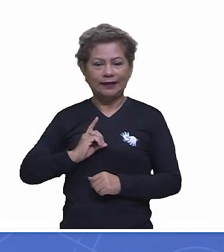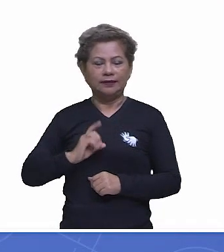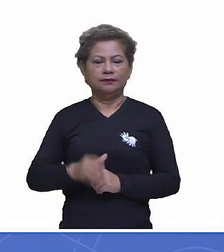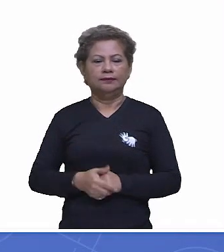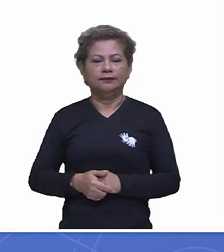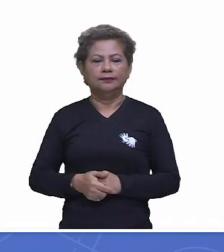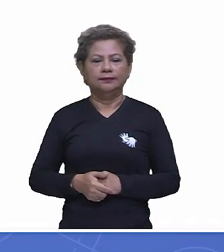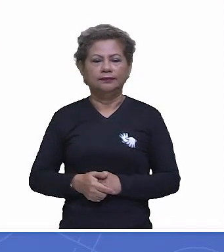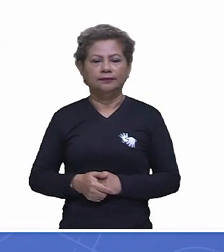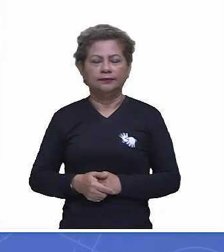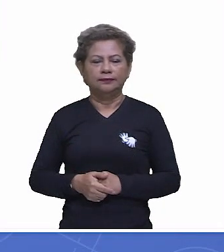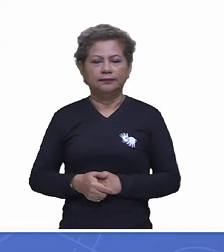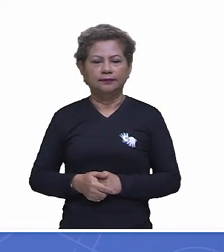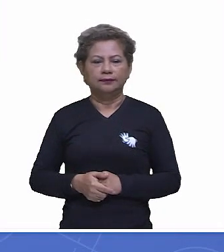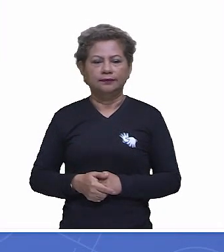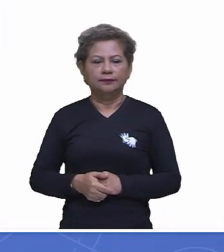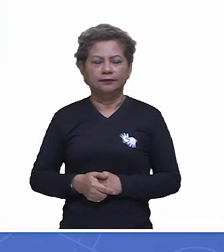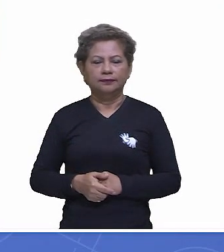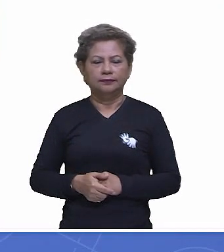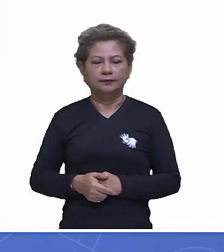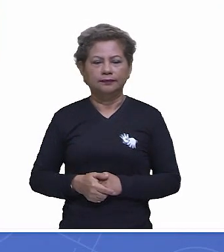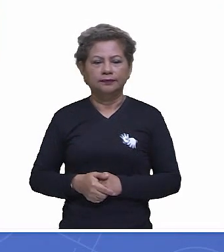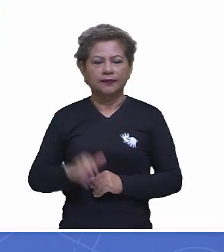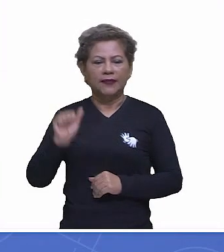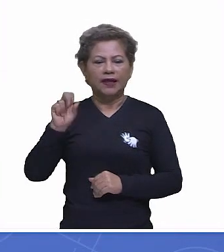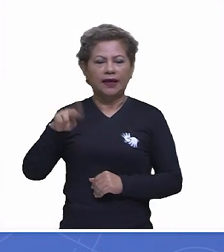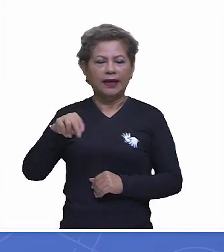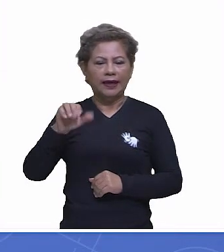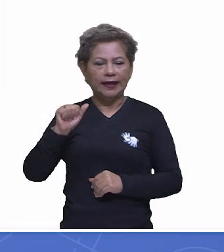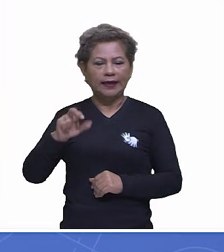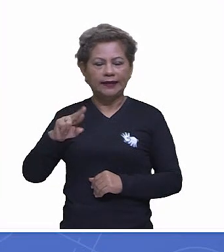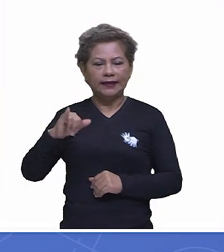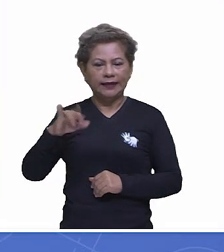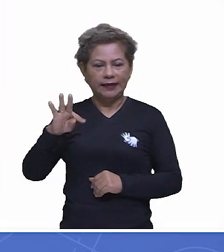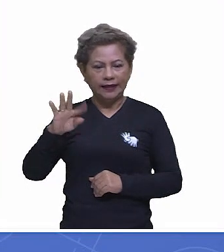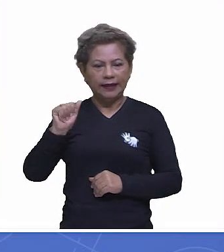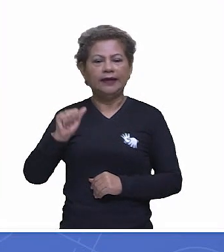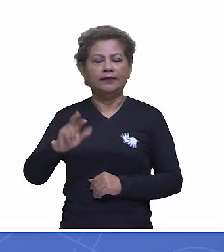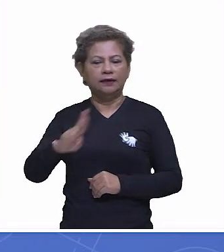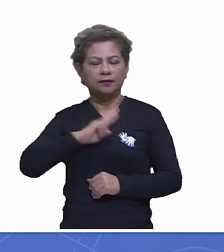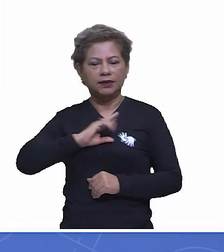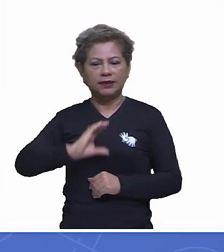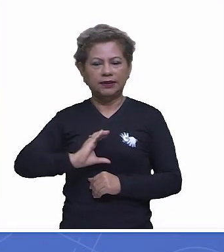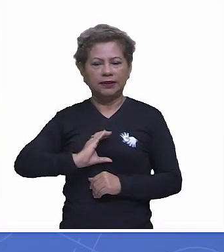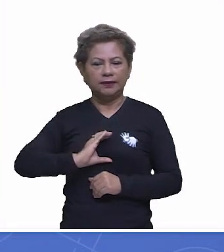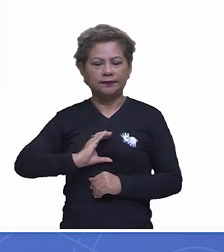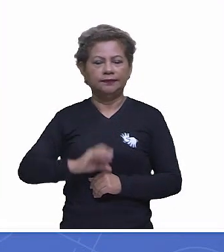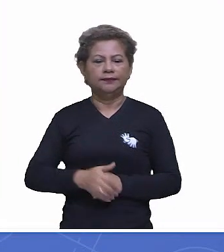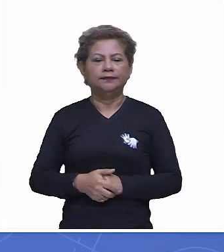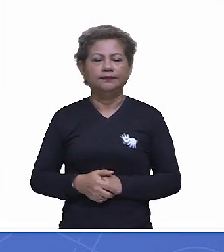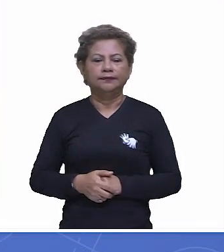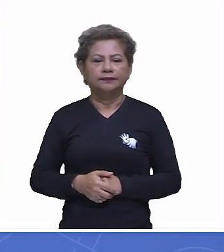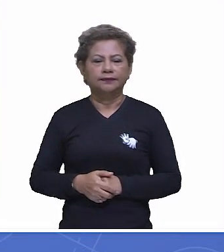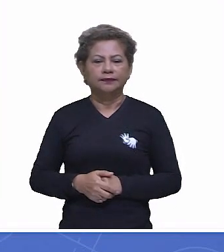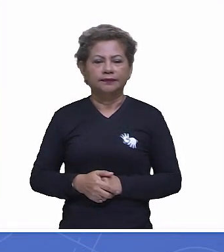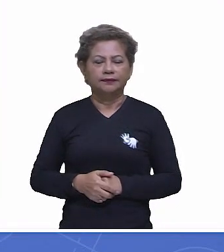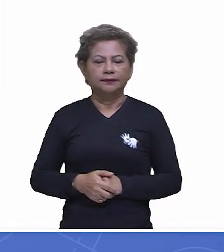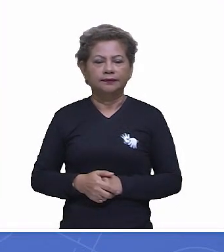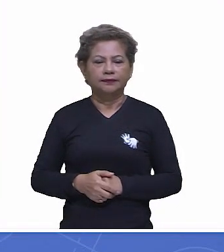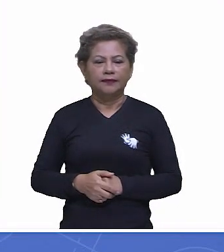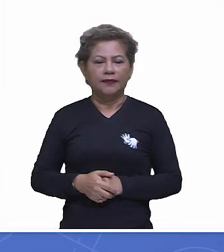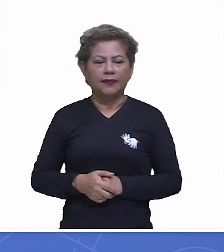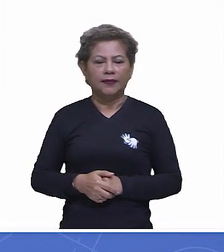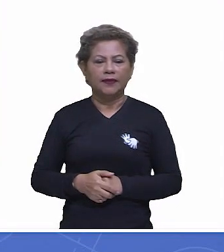então, a gente já vai corrigir, já vai ver se está certo. Ana Rita apostando aí que é a letra C. Então, não há aí, há uma